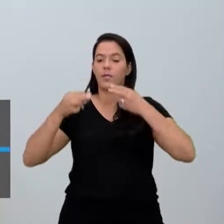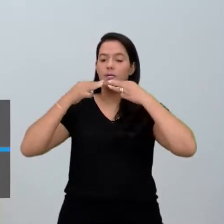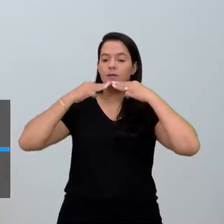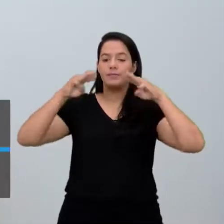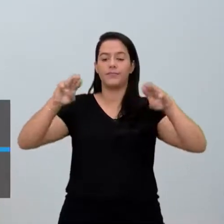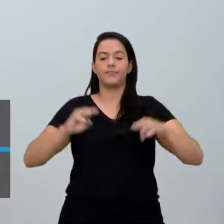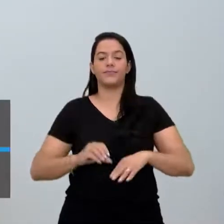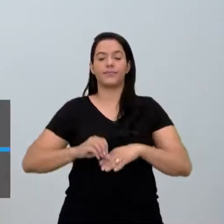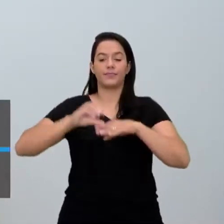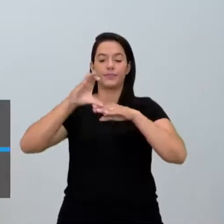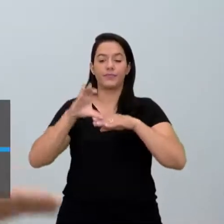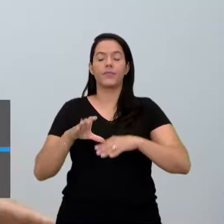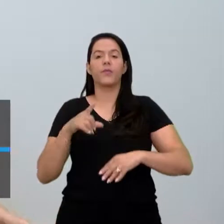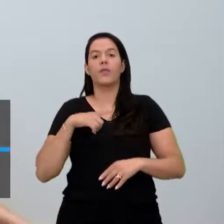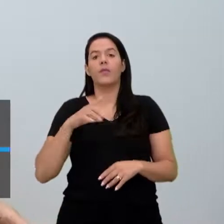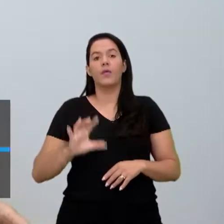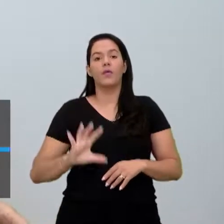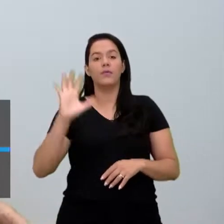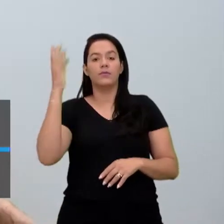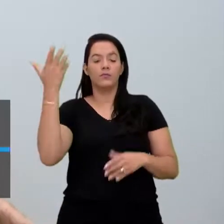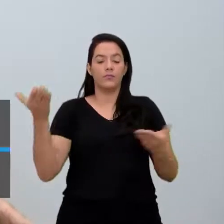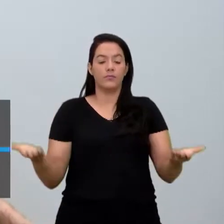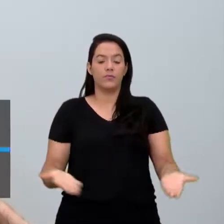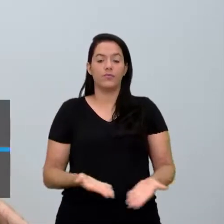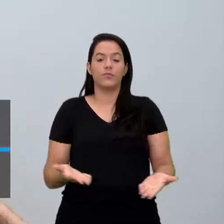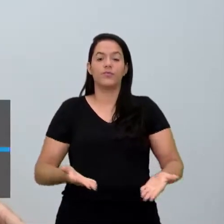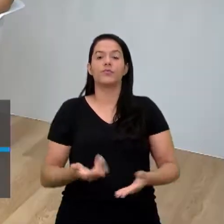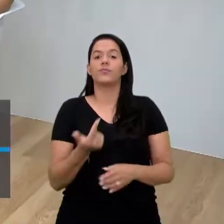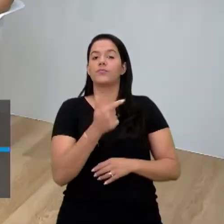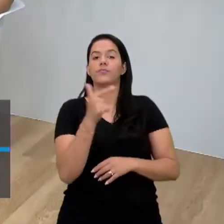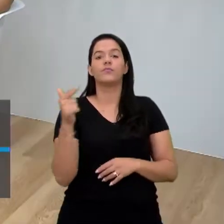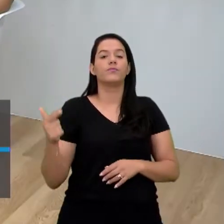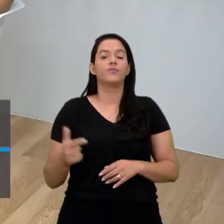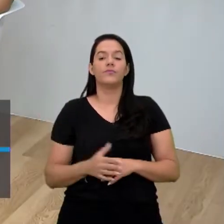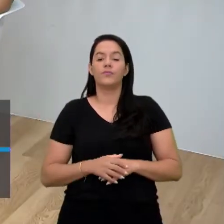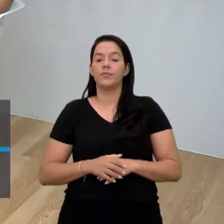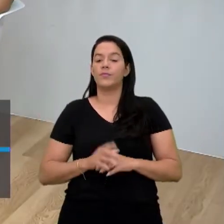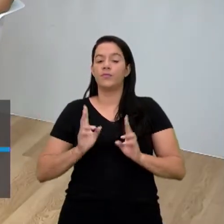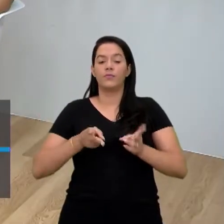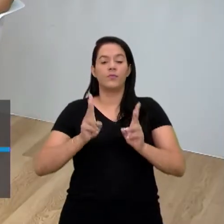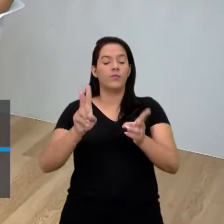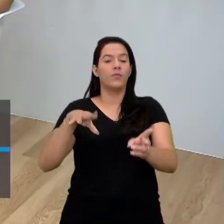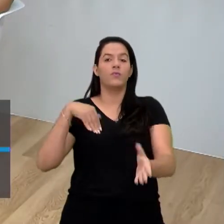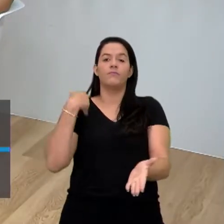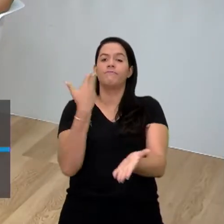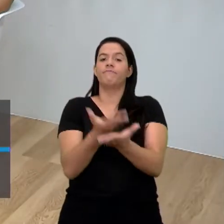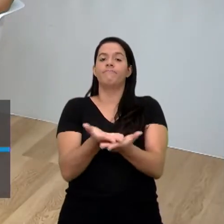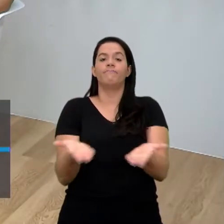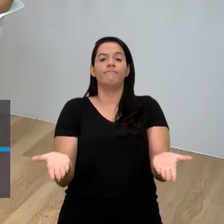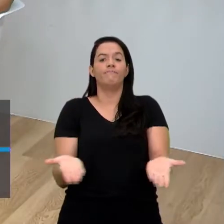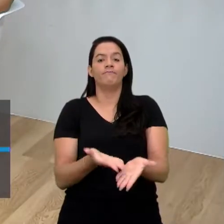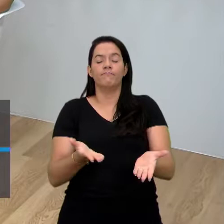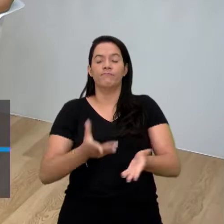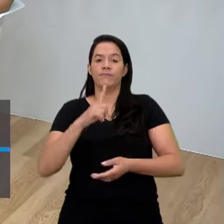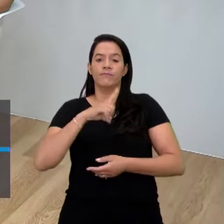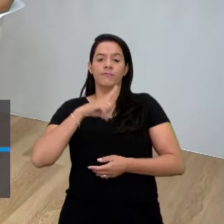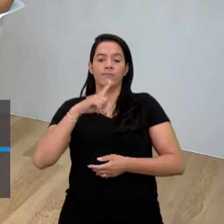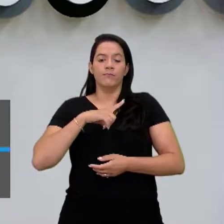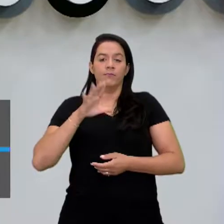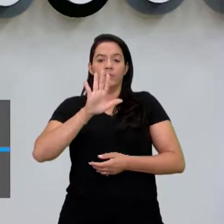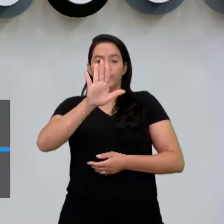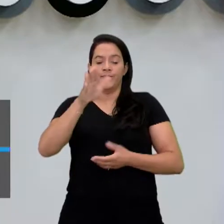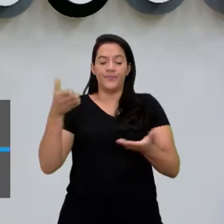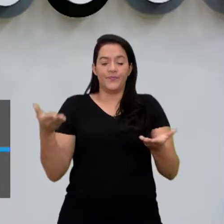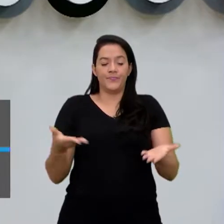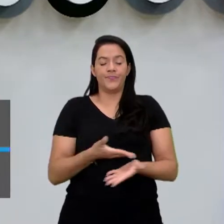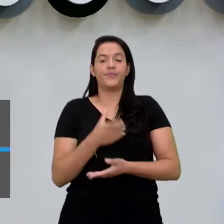né? E isso não é um fenômeno atual. É um fenômeno que sempre existiu. Sempre existiu. E talvez hoje a gente